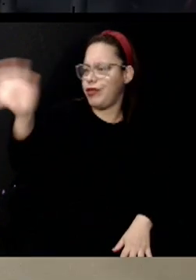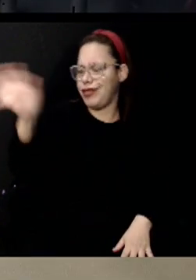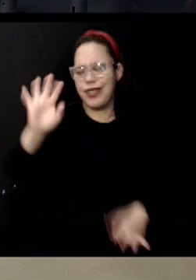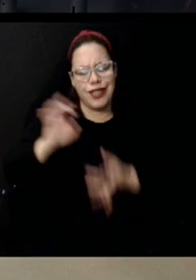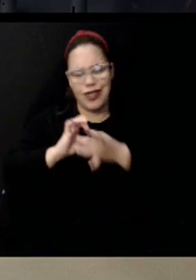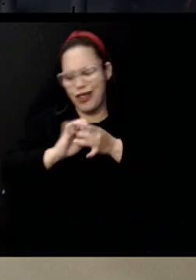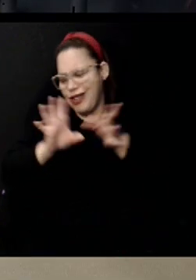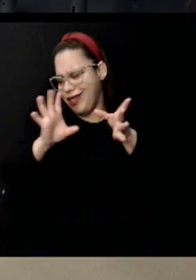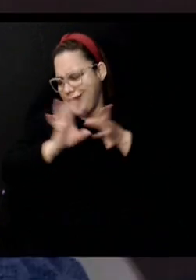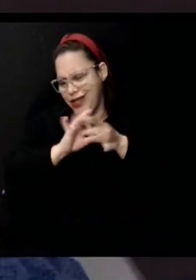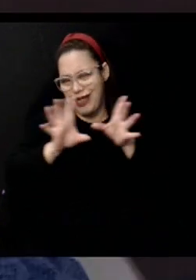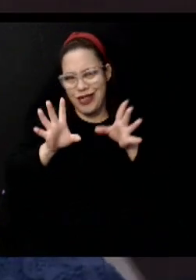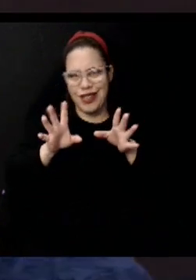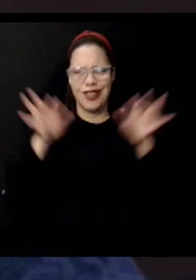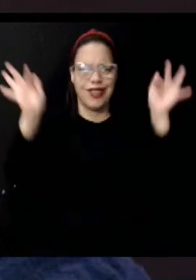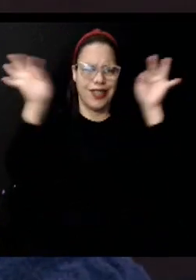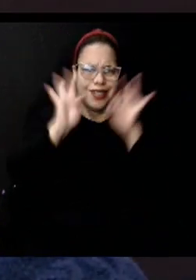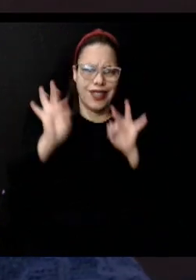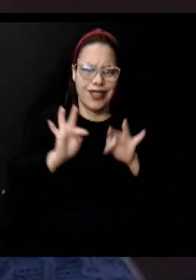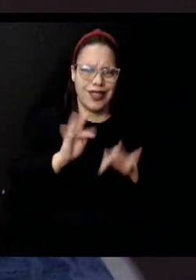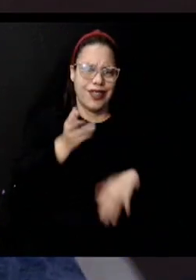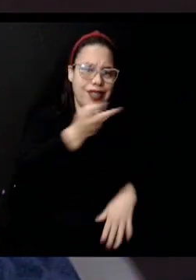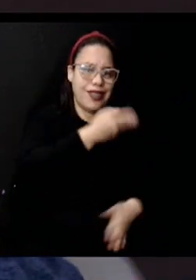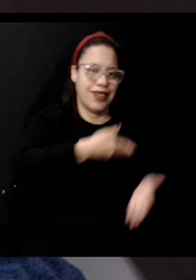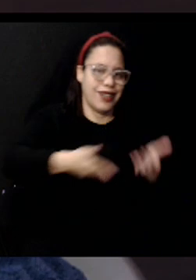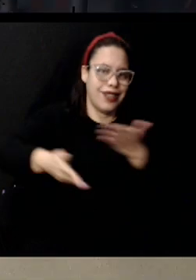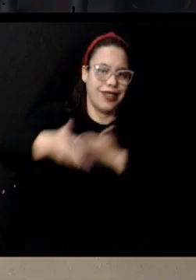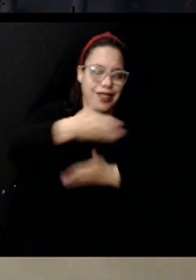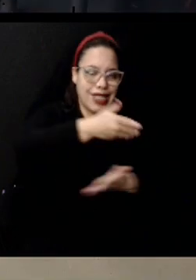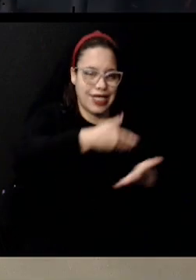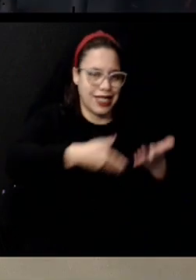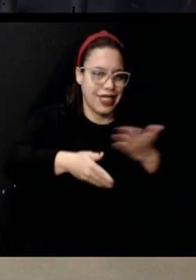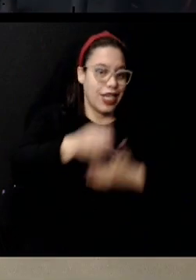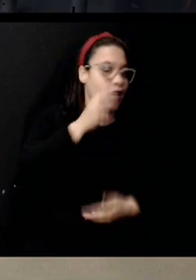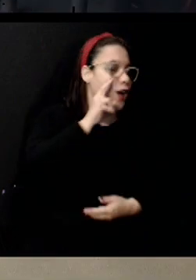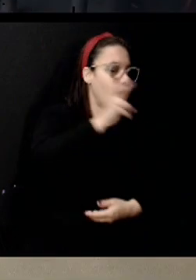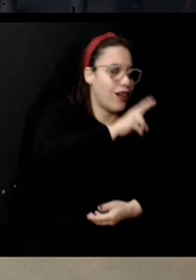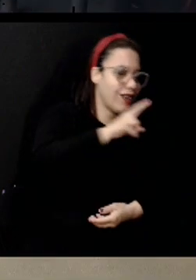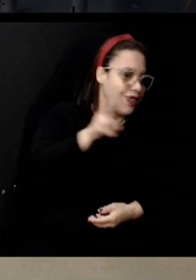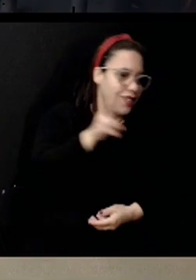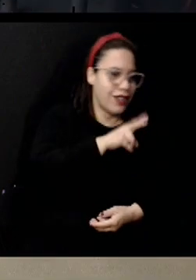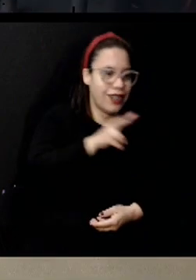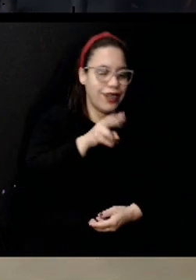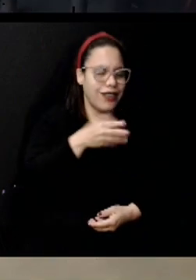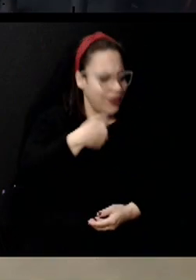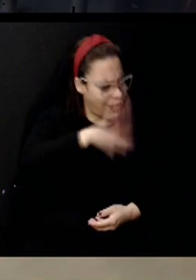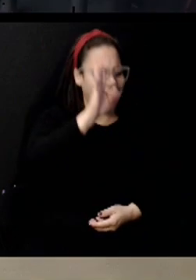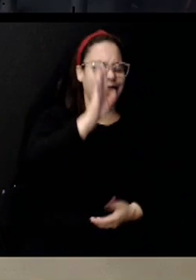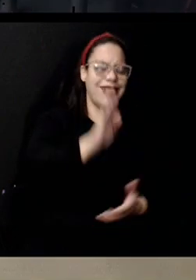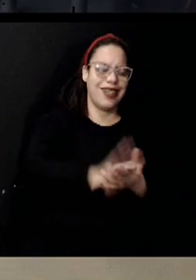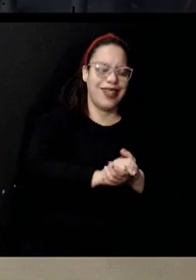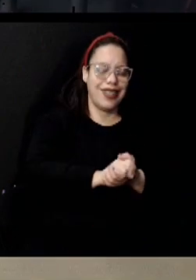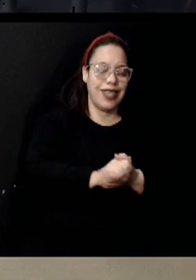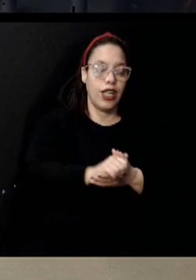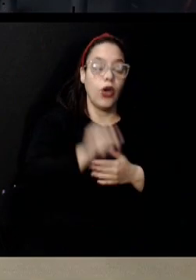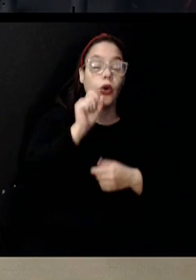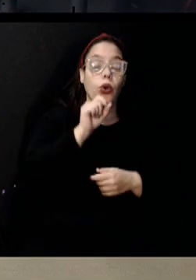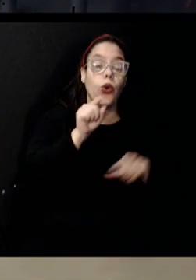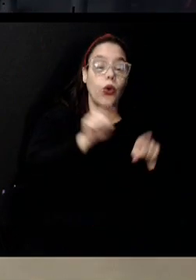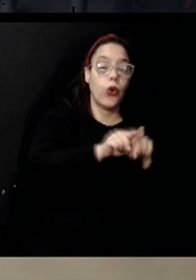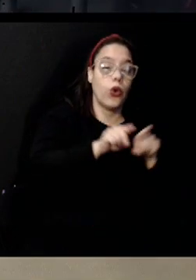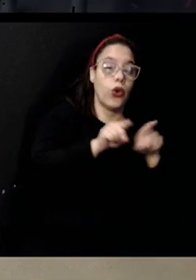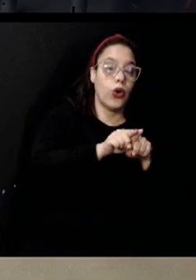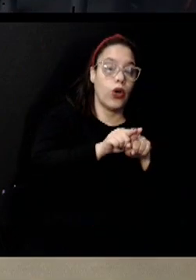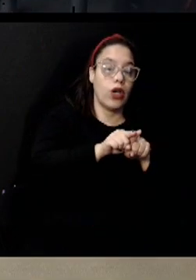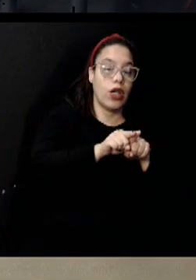eu fico muito feliz quando as convidadas interagem, assim, porque daí eu fico só olhando vocês dando show, vai, Fale. manda Não, ver. porque tem também a ditadura da